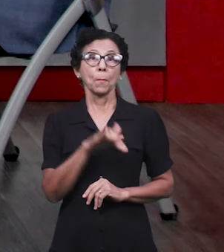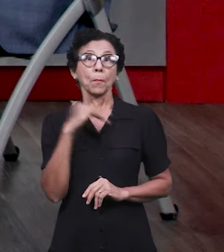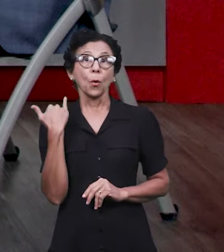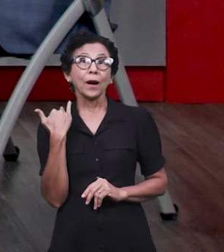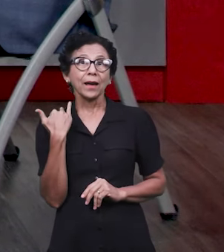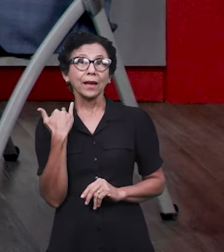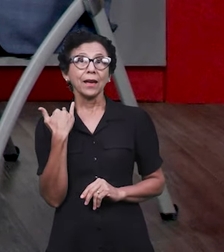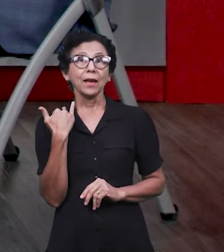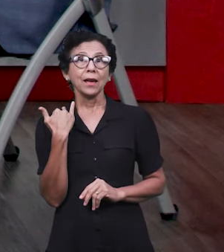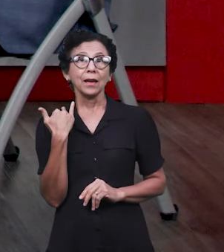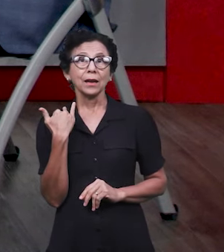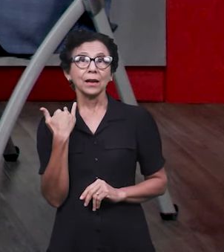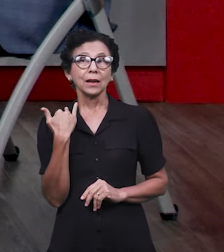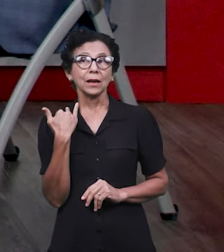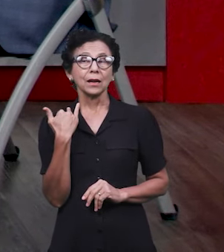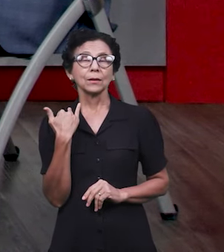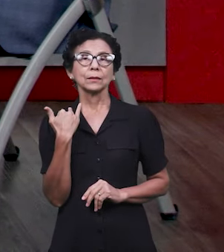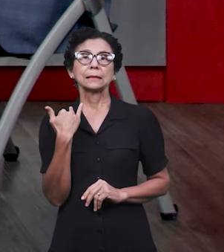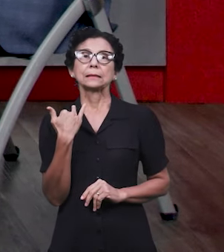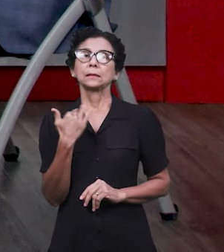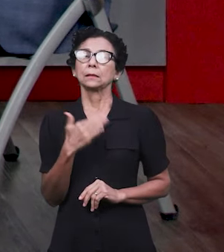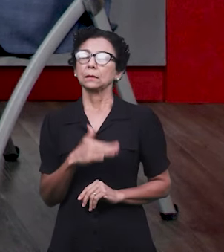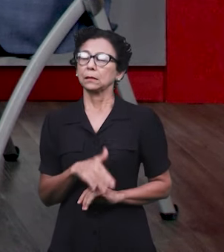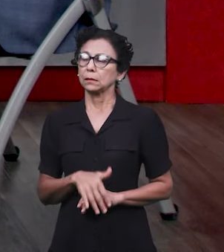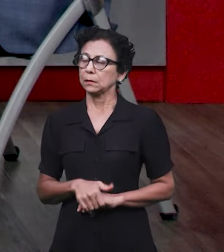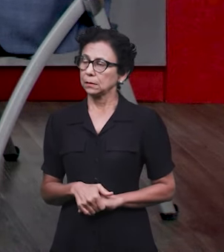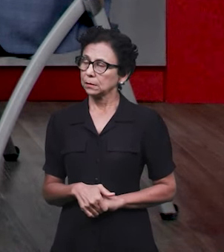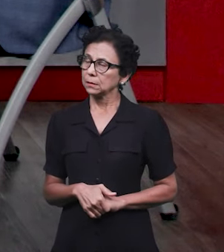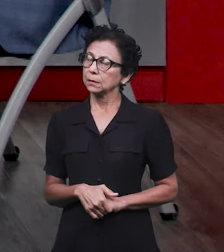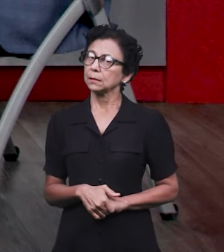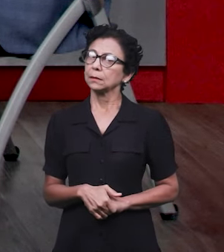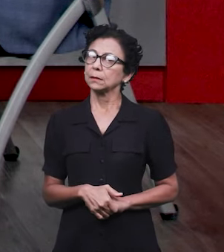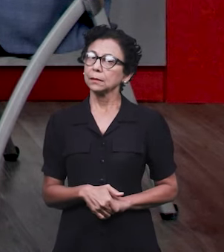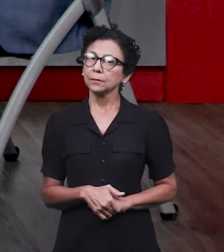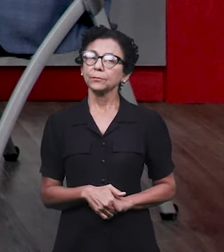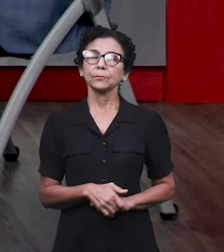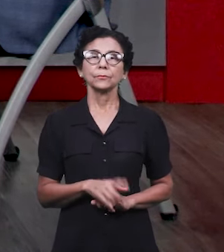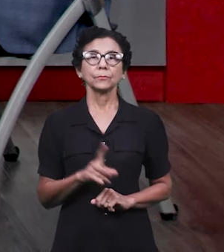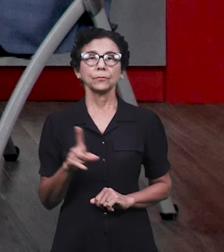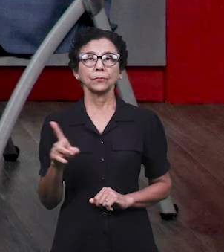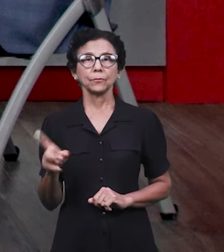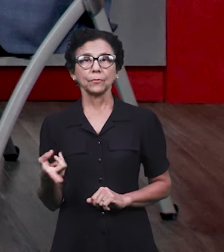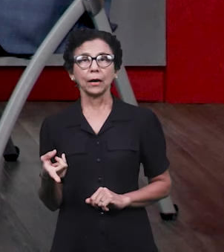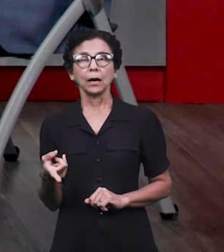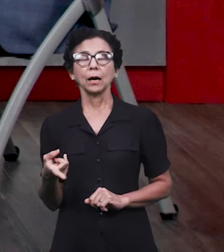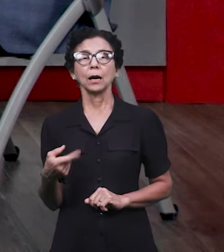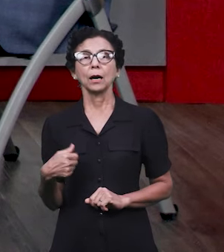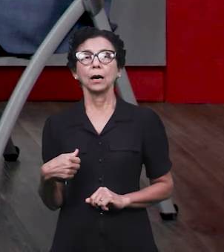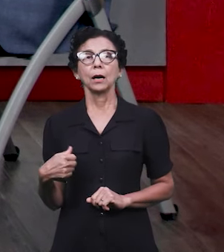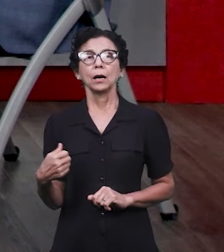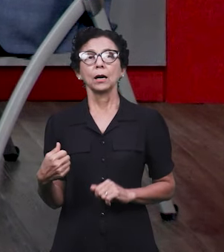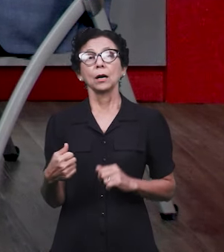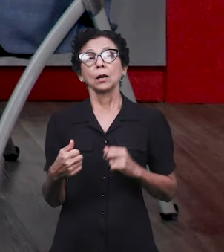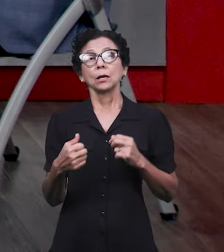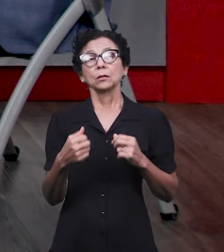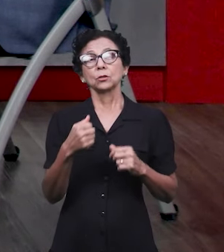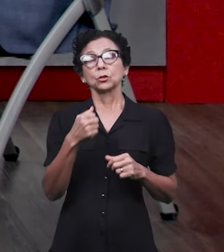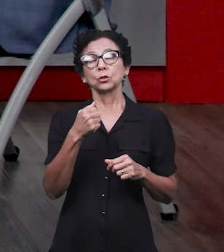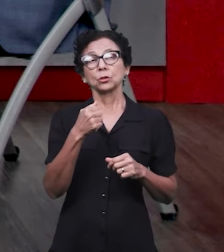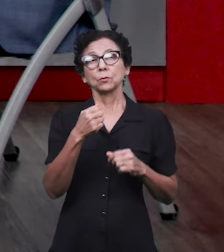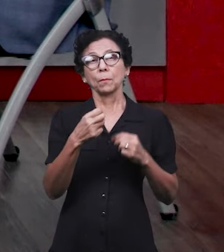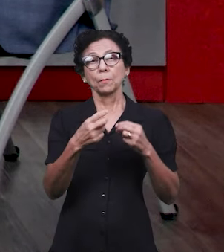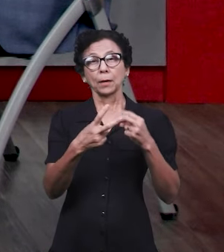né, a falecer, isso aí vai ser aumentado para uma detenção de 4 a 12